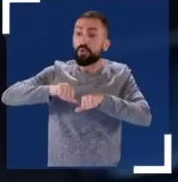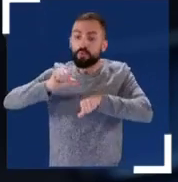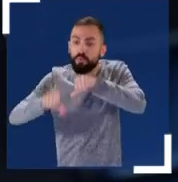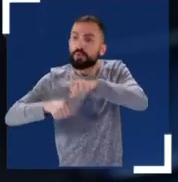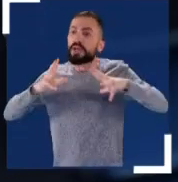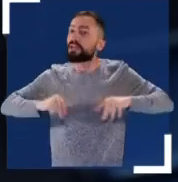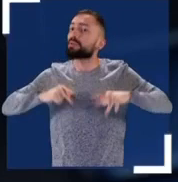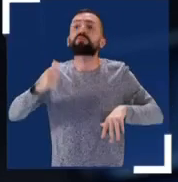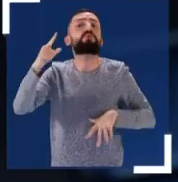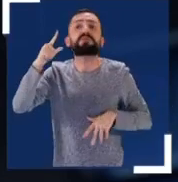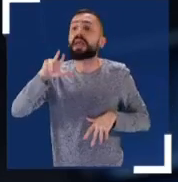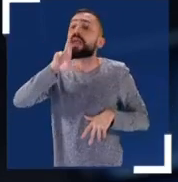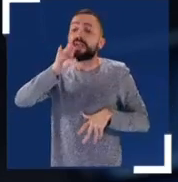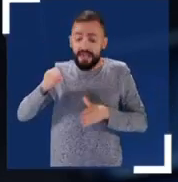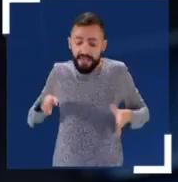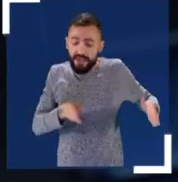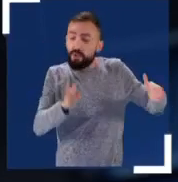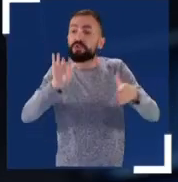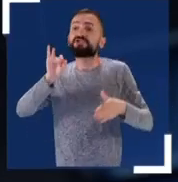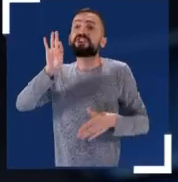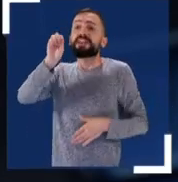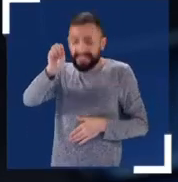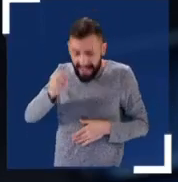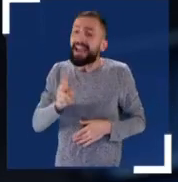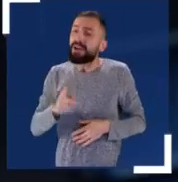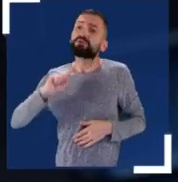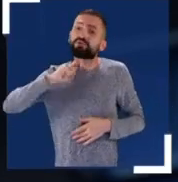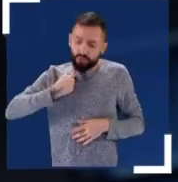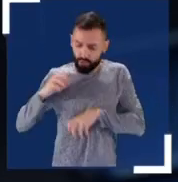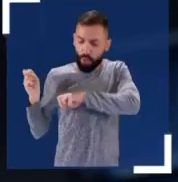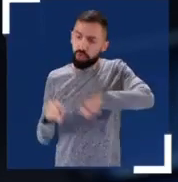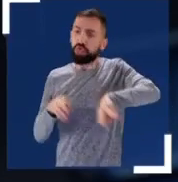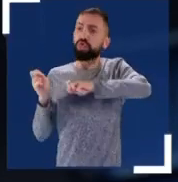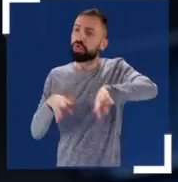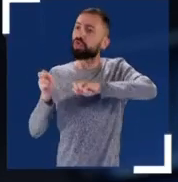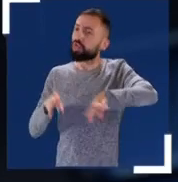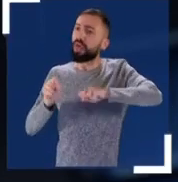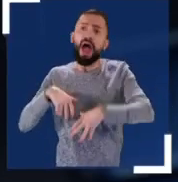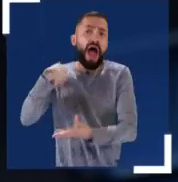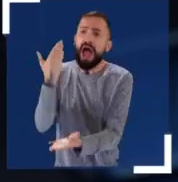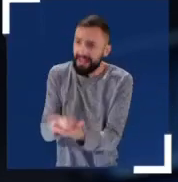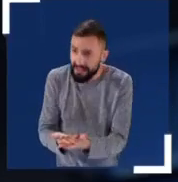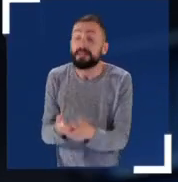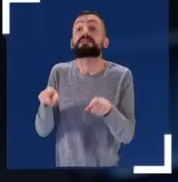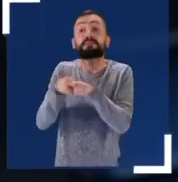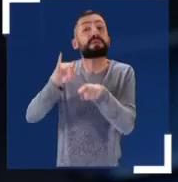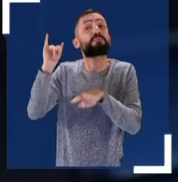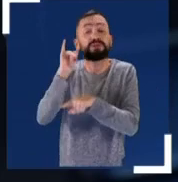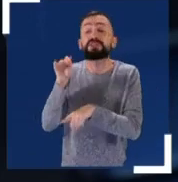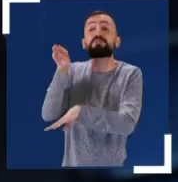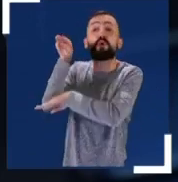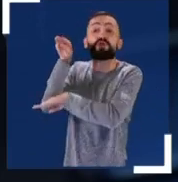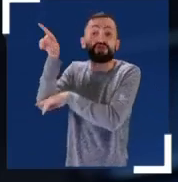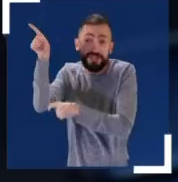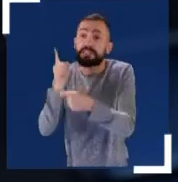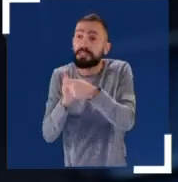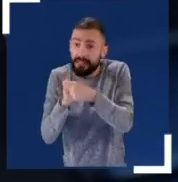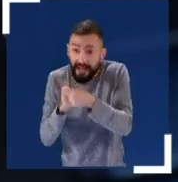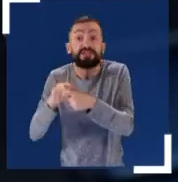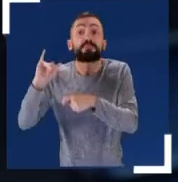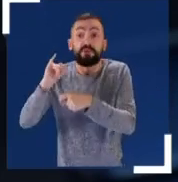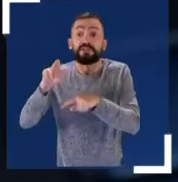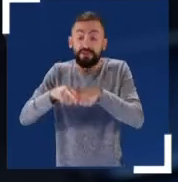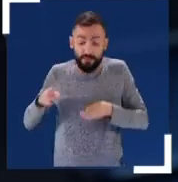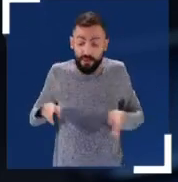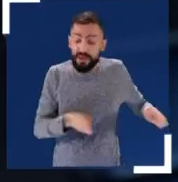que haja um programa de saneamento, de tratamento de água na região metropolitana, envolvendo também Mogi das Cruzes, para que possamos ter a despoluição do